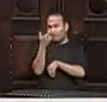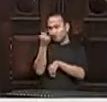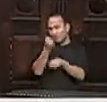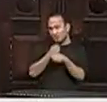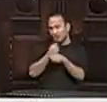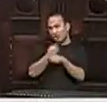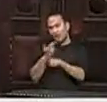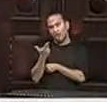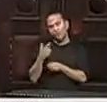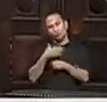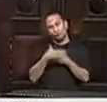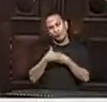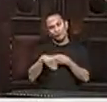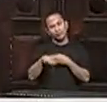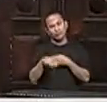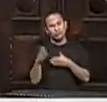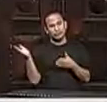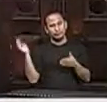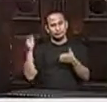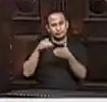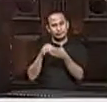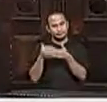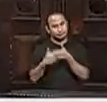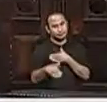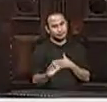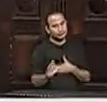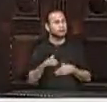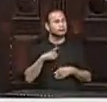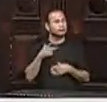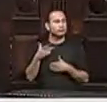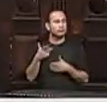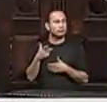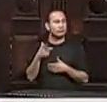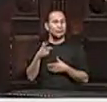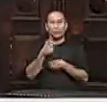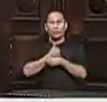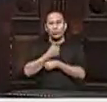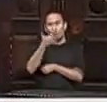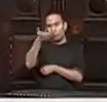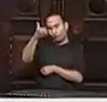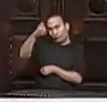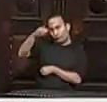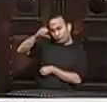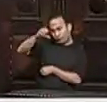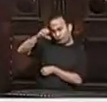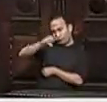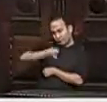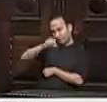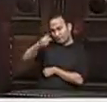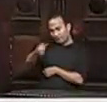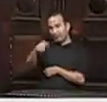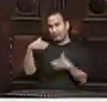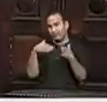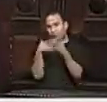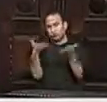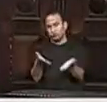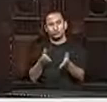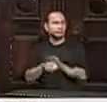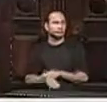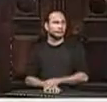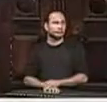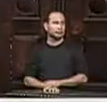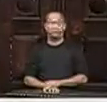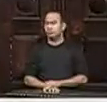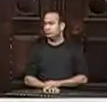anos, desde o início do exercício orçamentário e financeiro de 97 até hoje. E a outra questão é